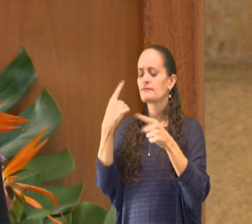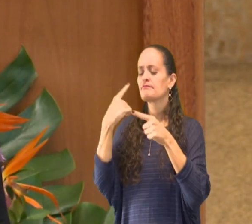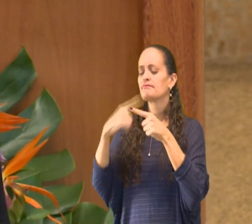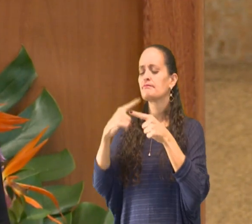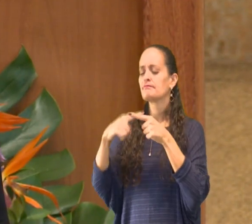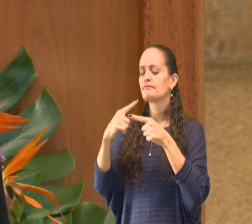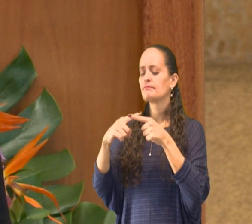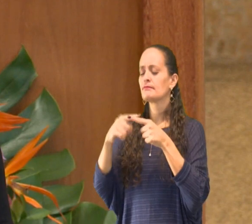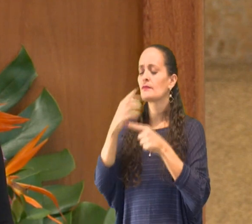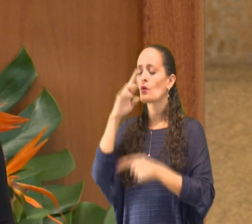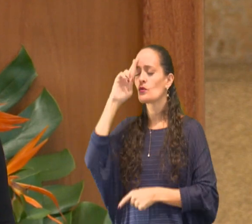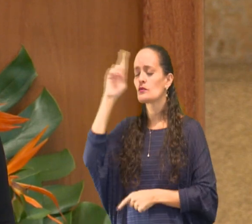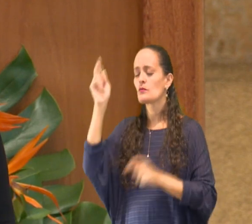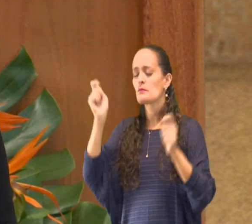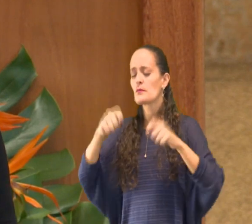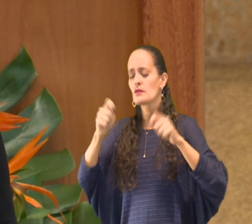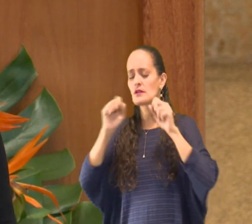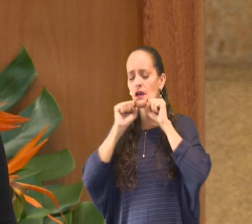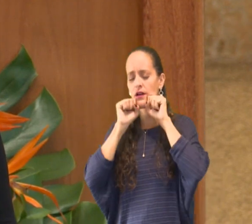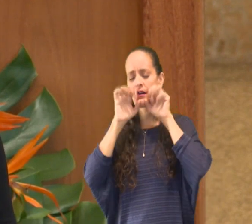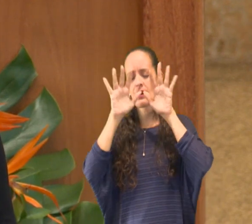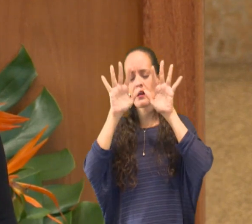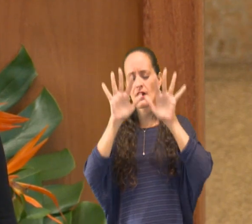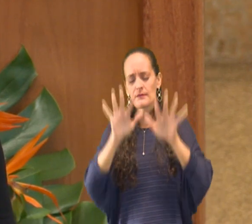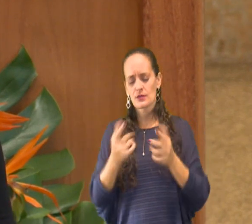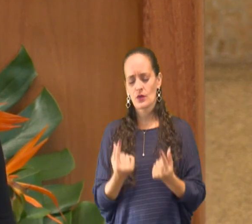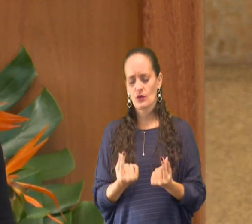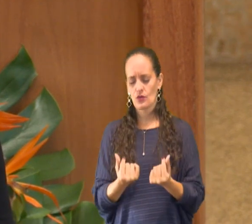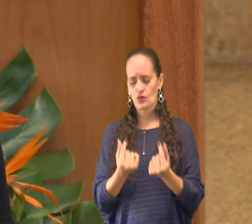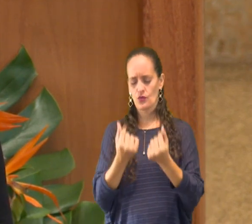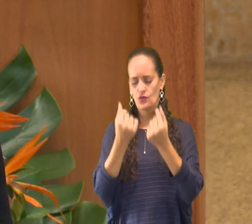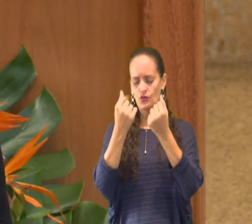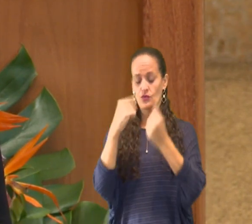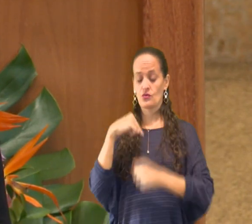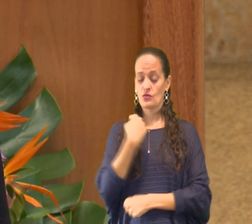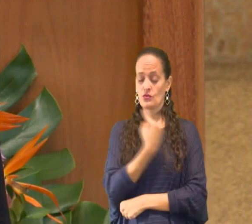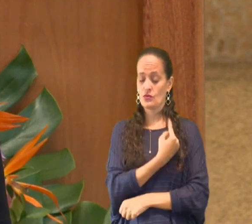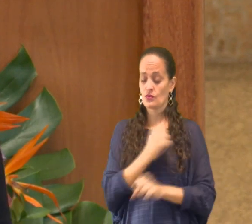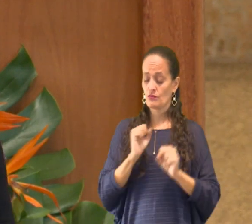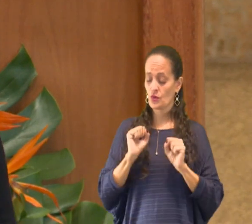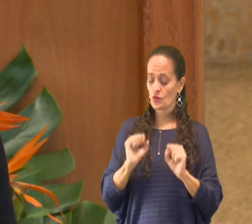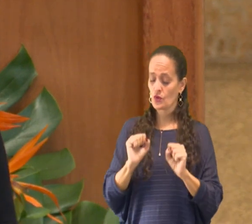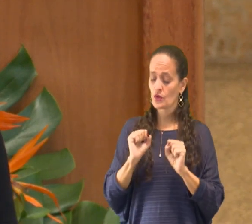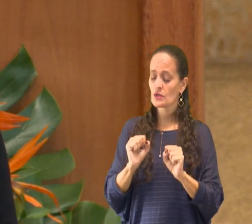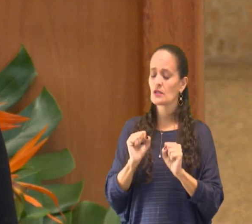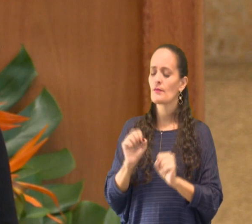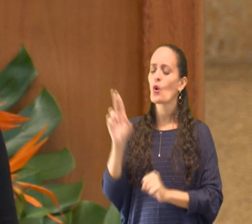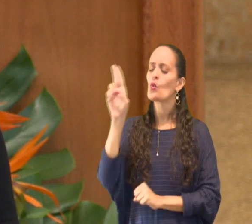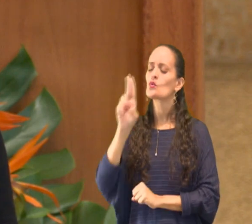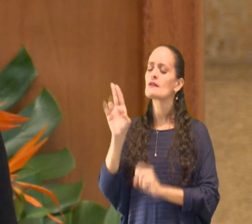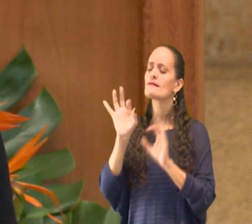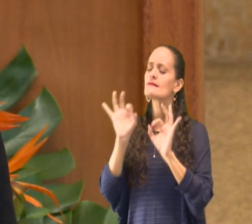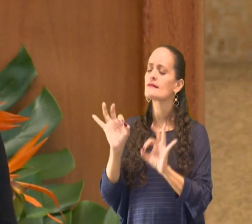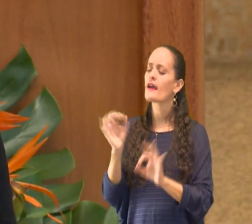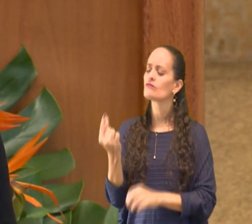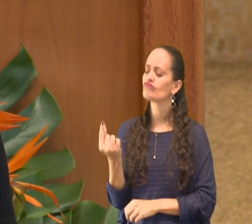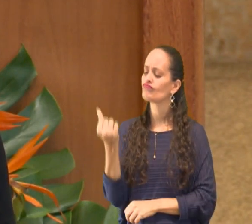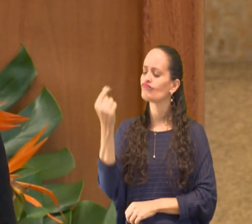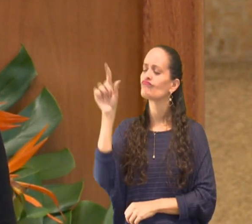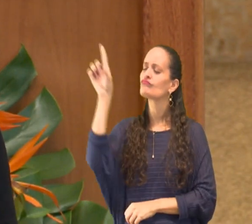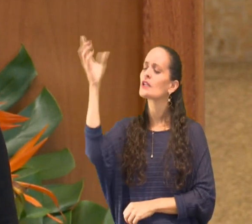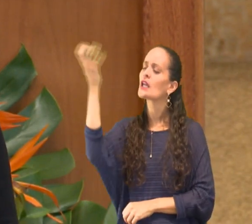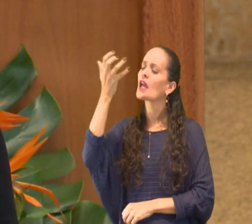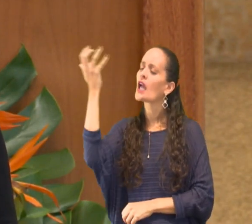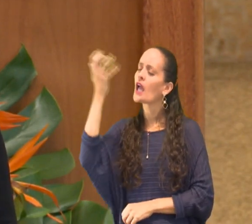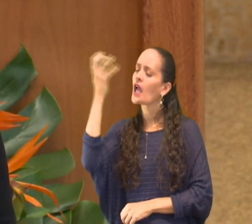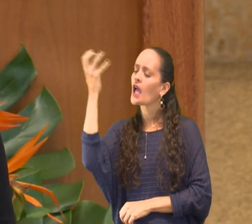Senhor possa abençoá-los, esses recursos, e nós possamos usá-los da forma que o Senhor